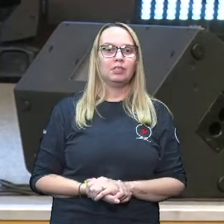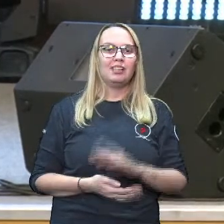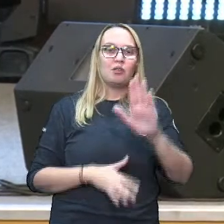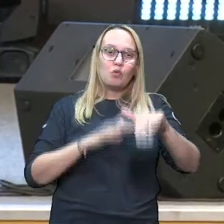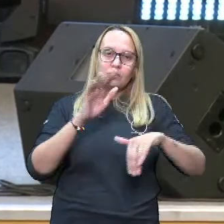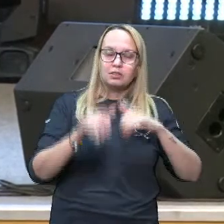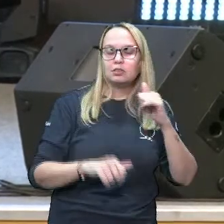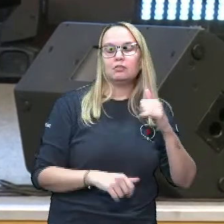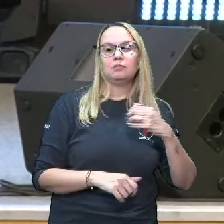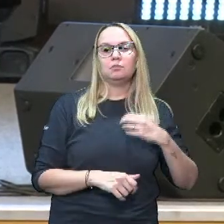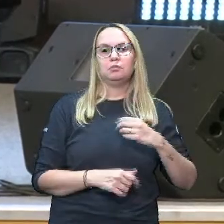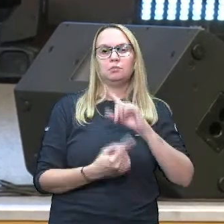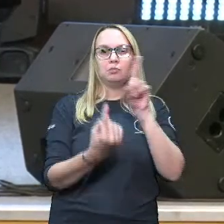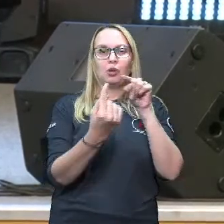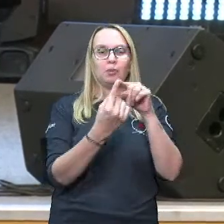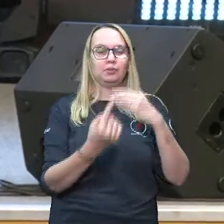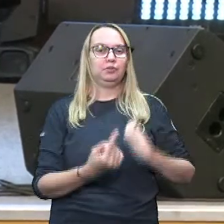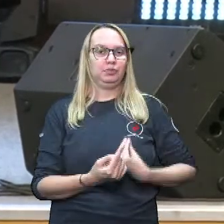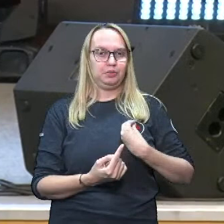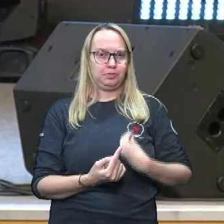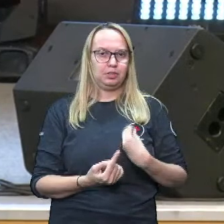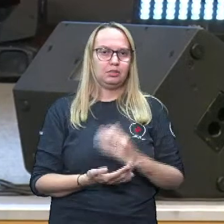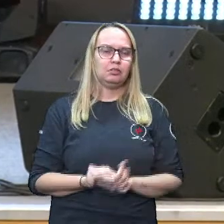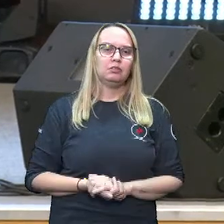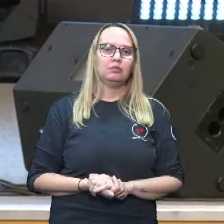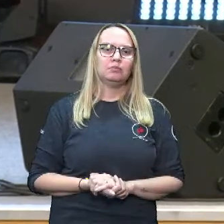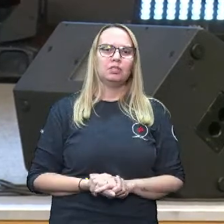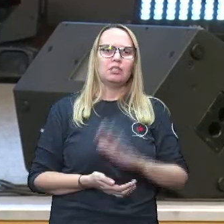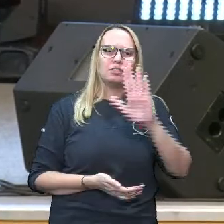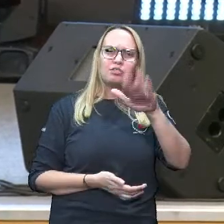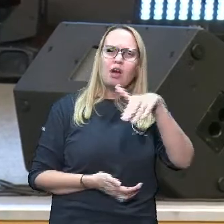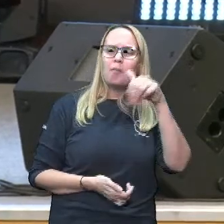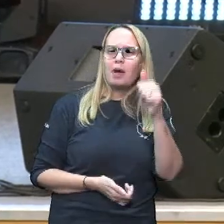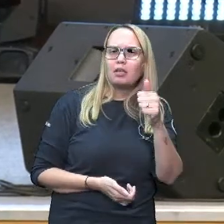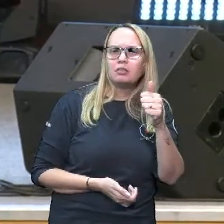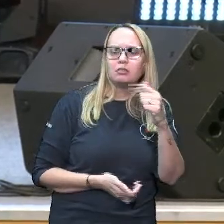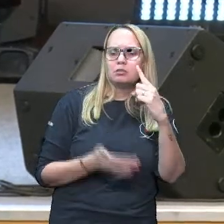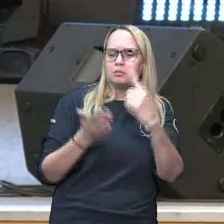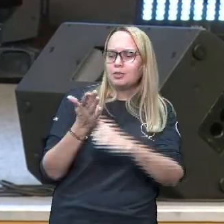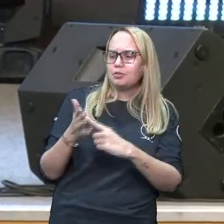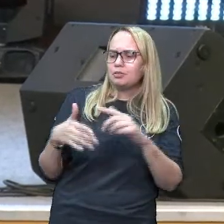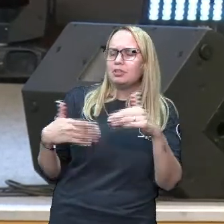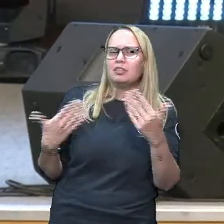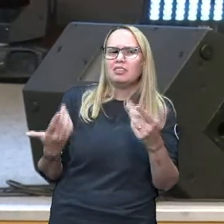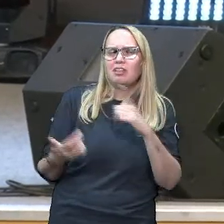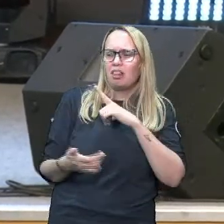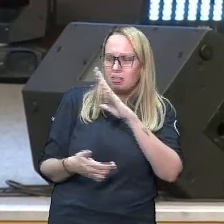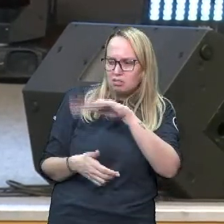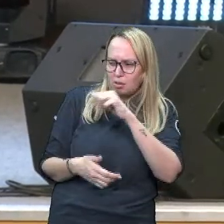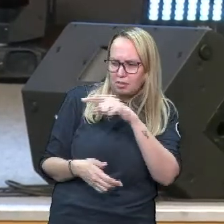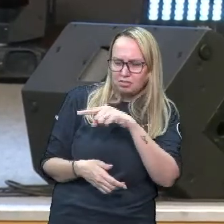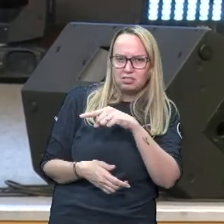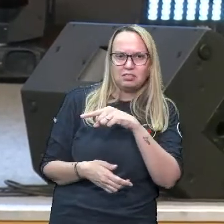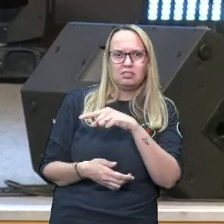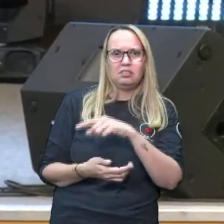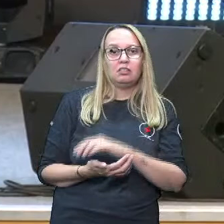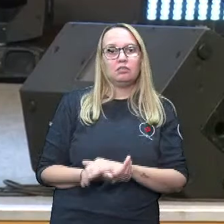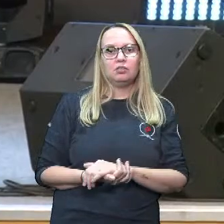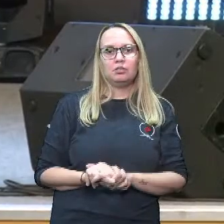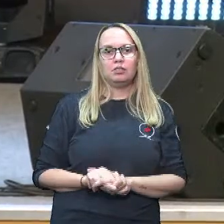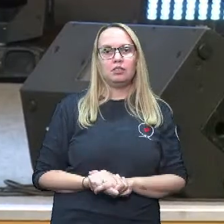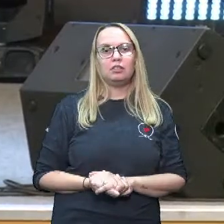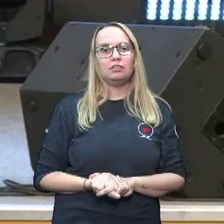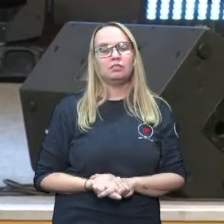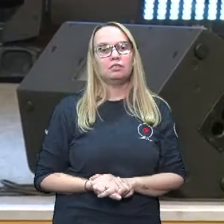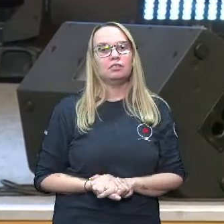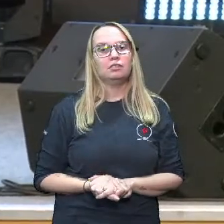vida. A primeira vez que eu ouvi essa palavra chamado, alguém me perguntou: e aí, Miguel, você tem chamado? E eu